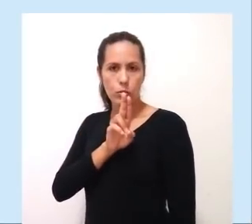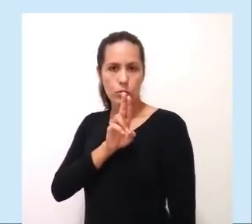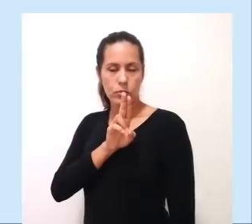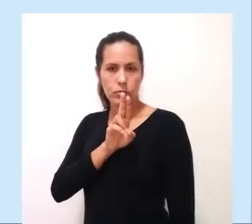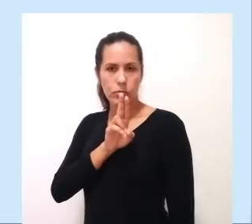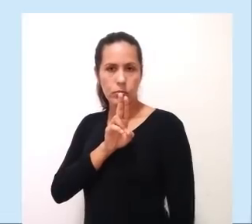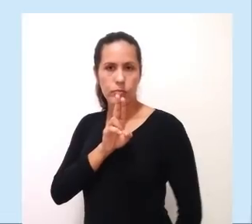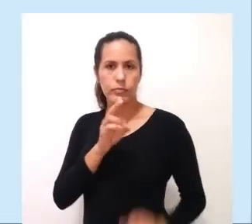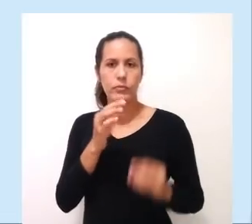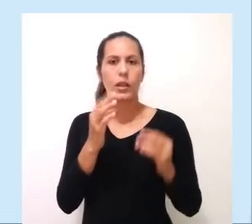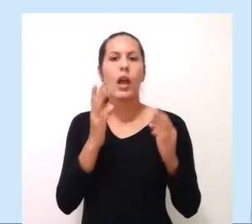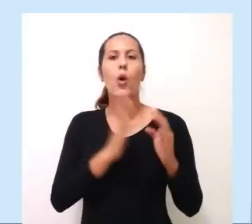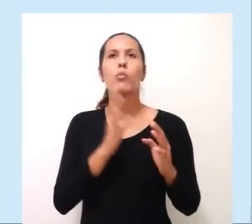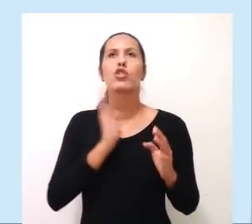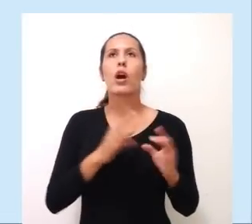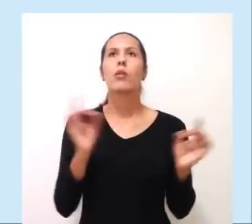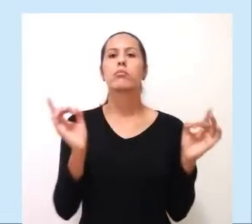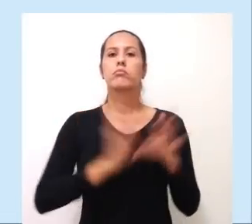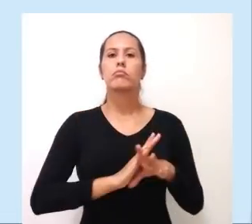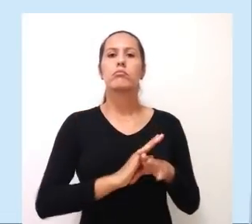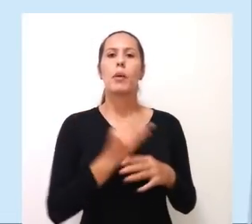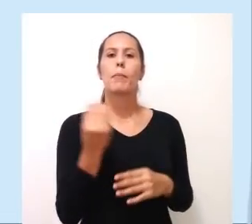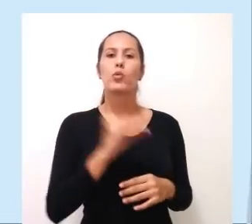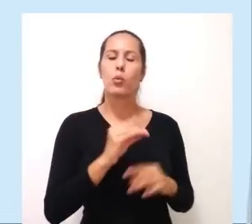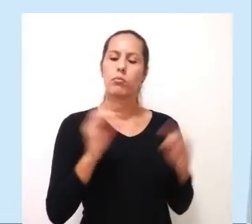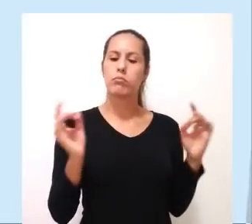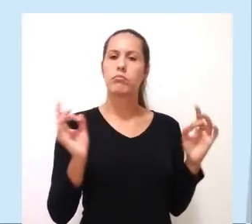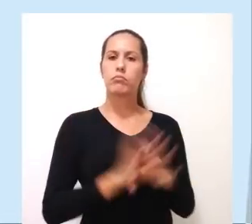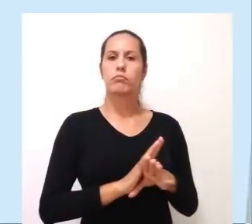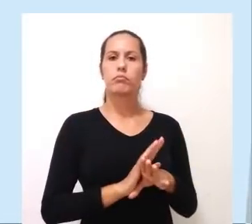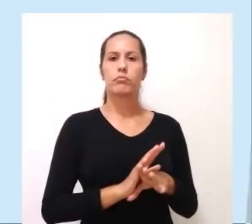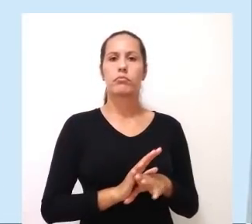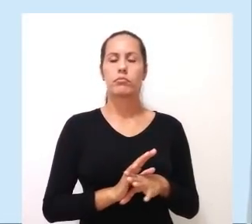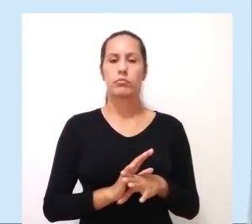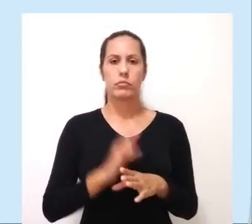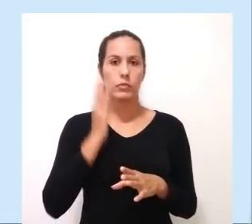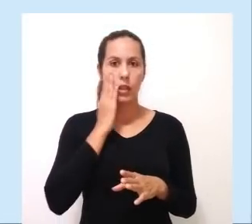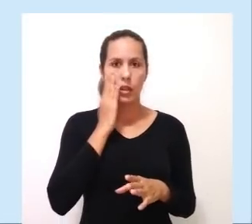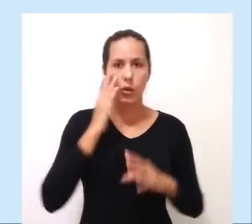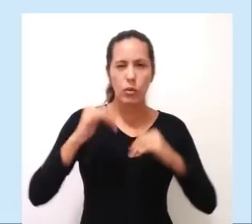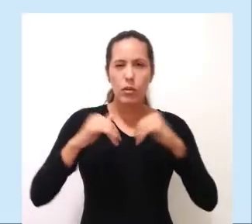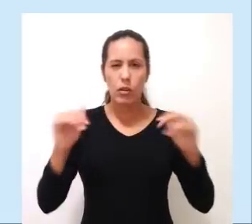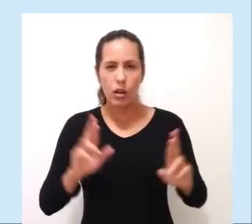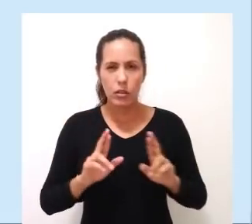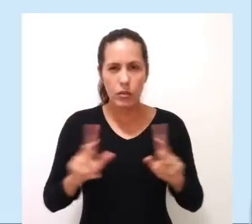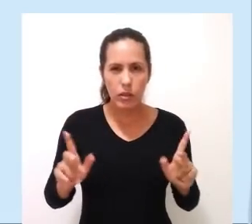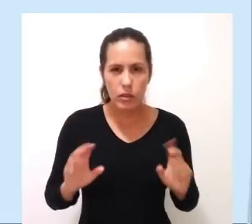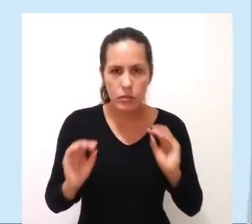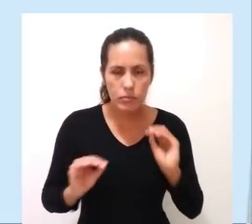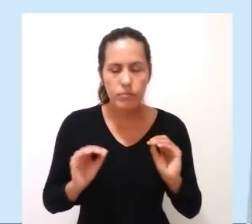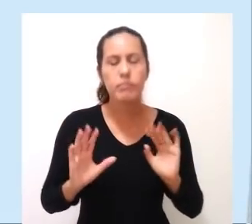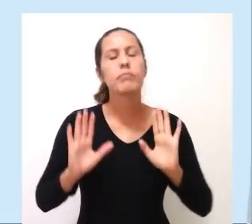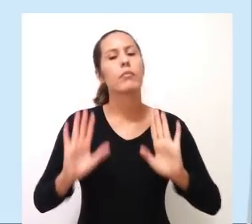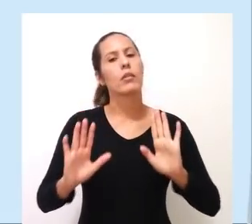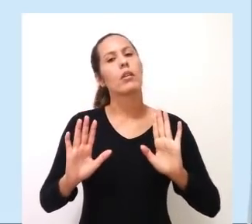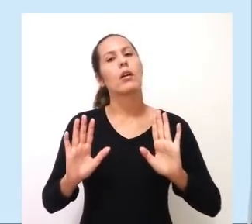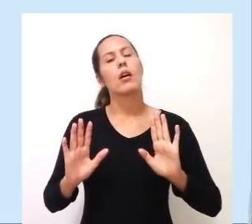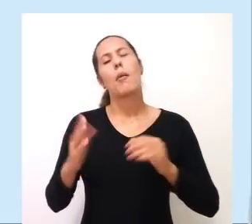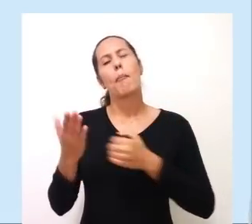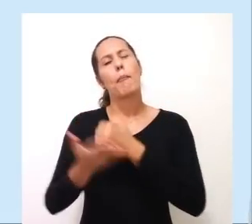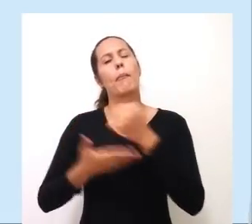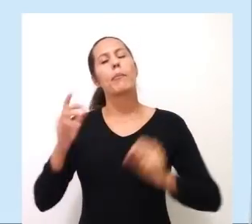uma notícia, é algo concluído. Colocava é algo que está em curso, no passado. Então, basicamente,